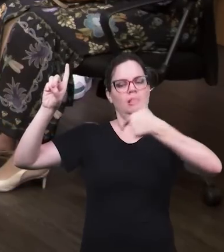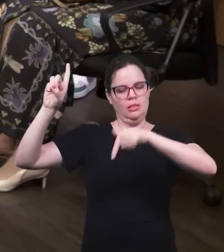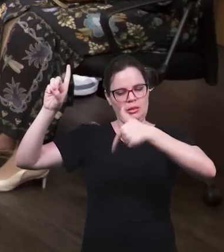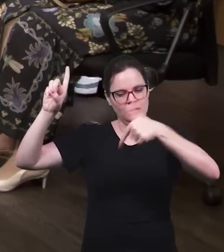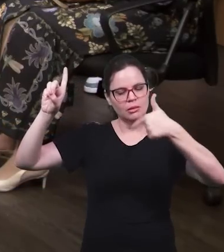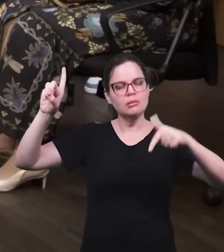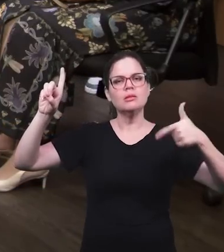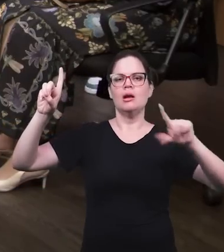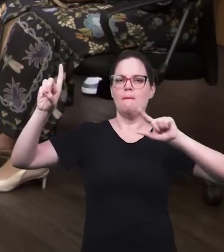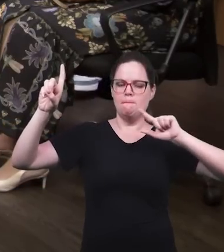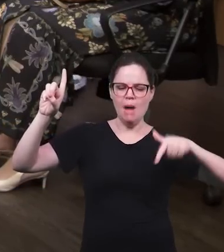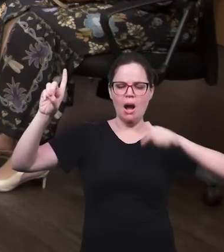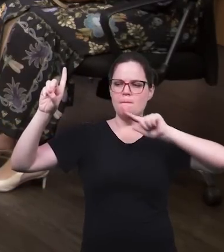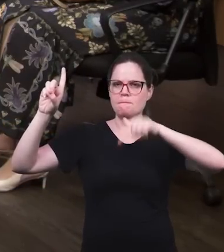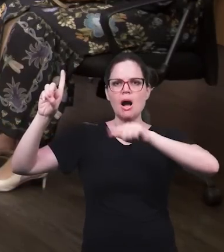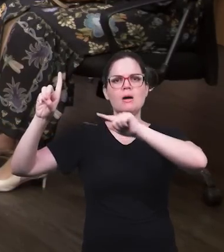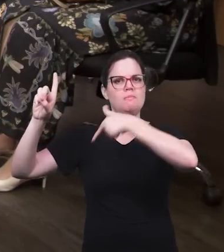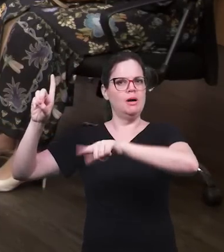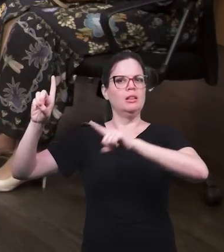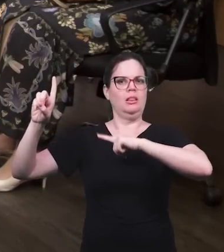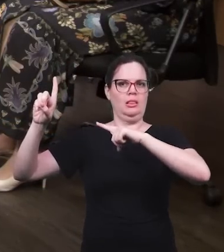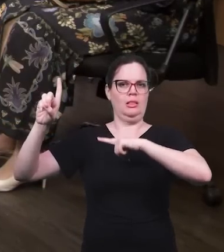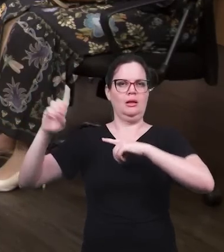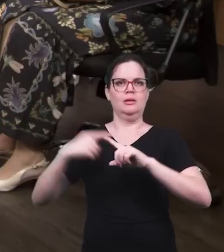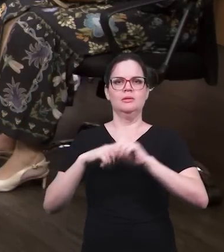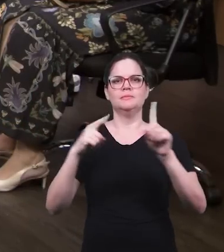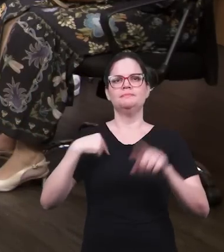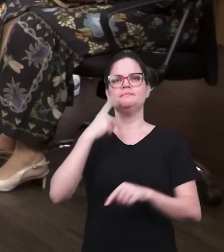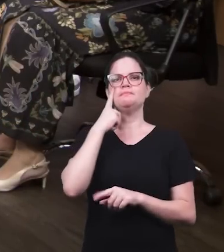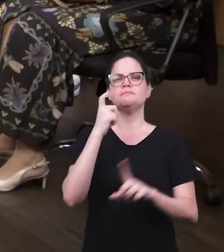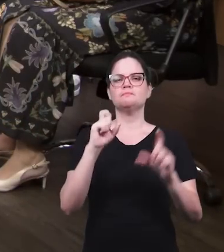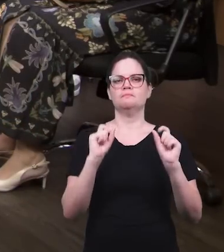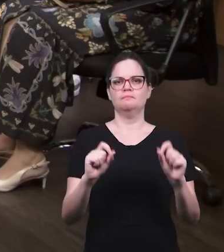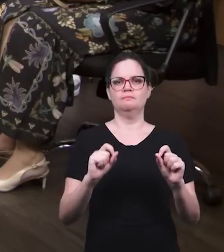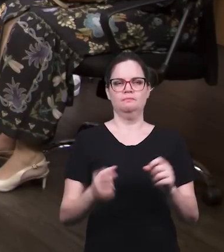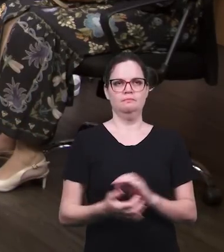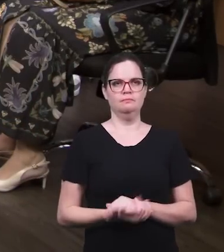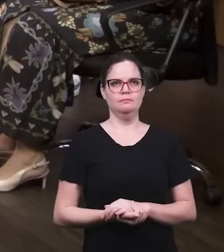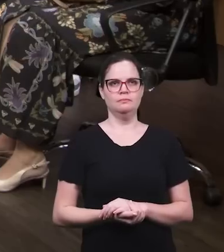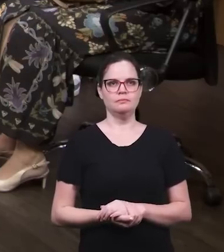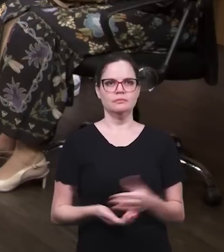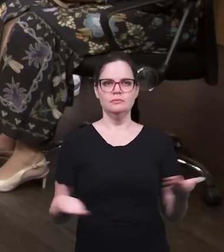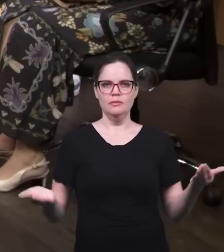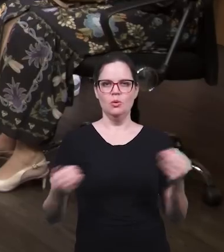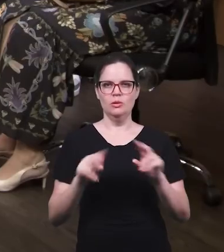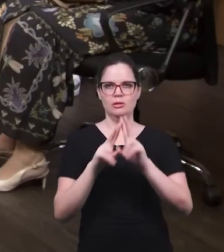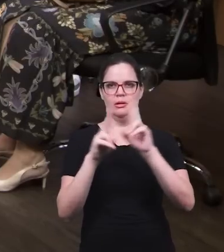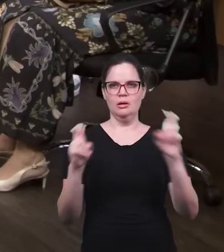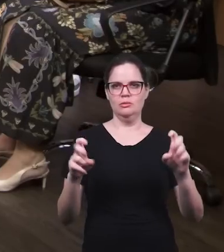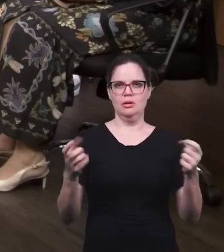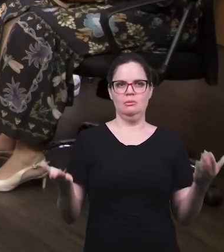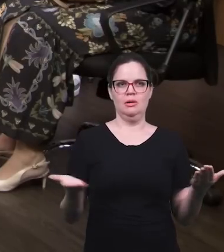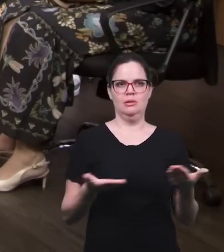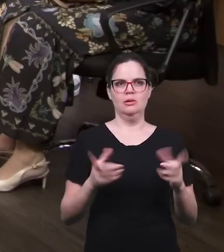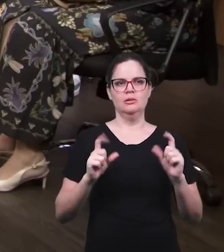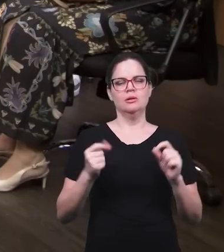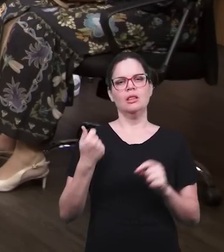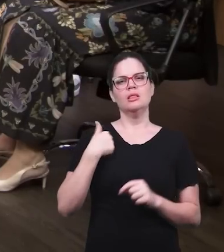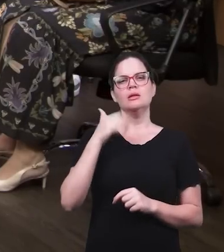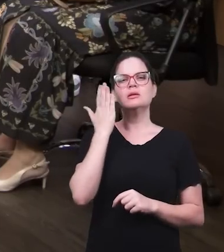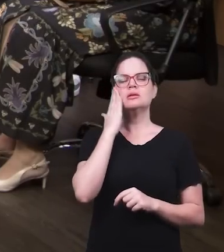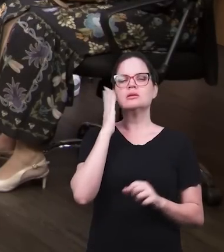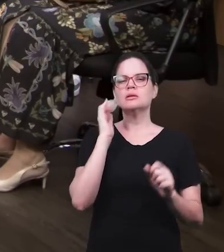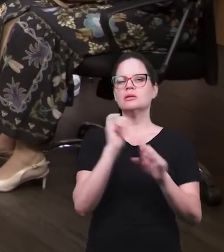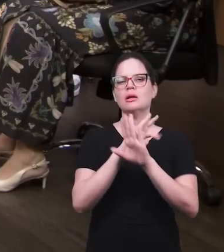acho que é interessante para nós, fechando a pergunta, como é o tema do programa, né, Karina?